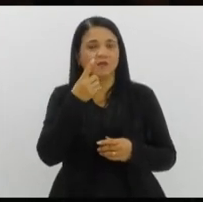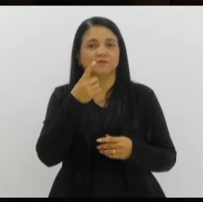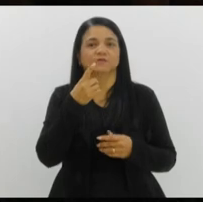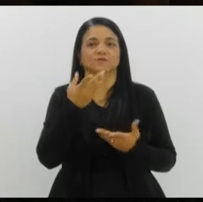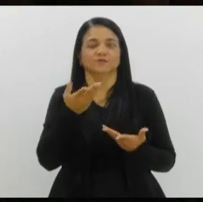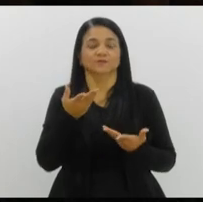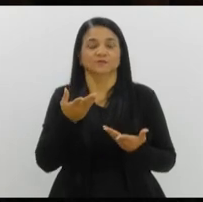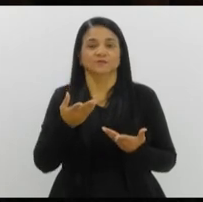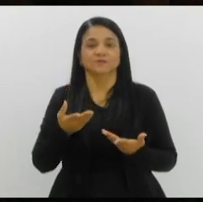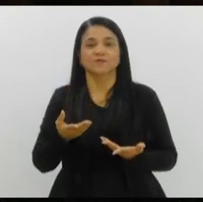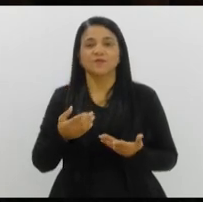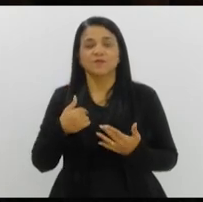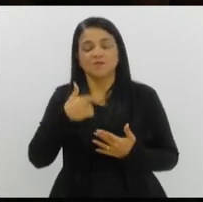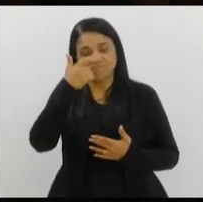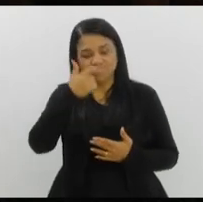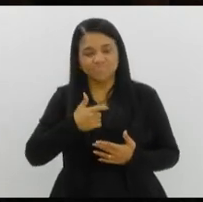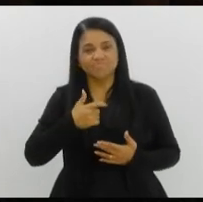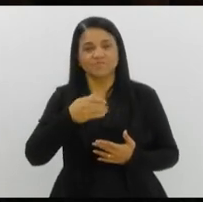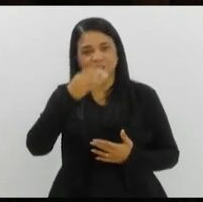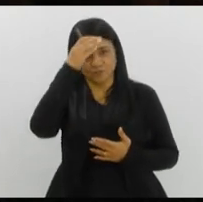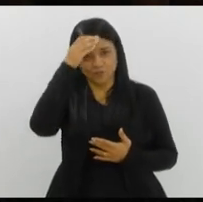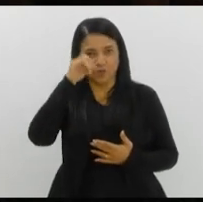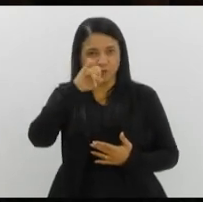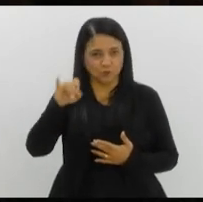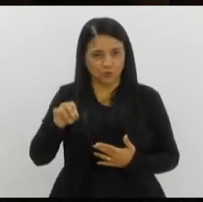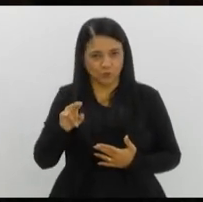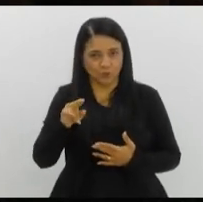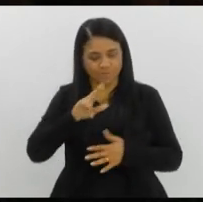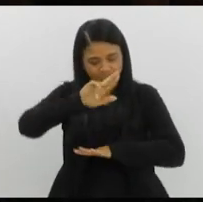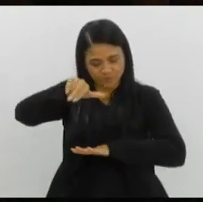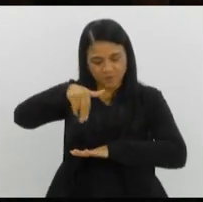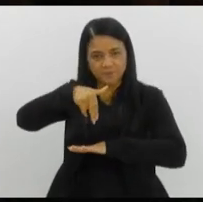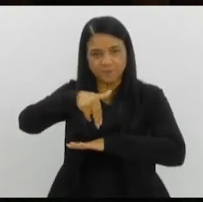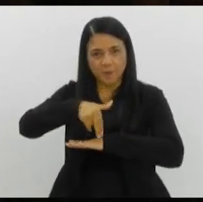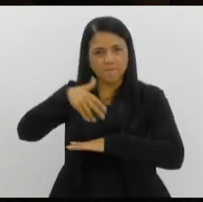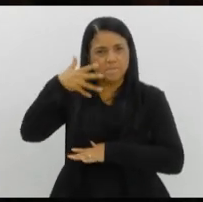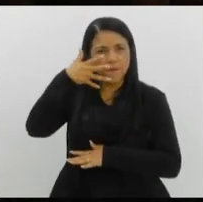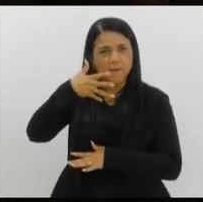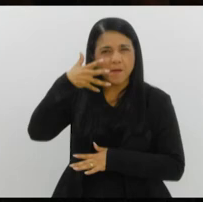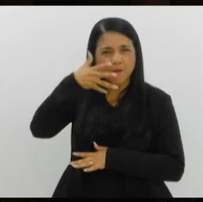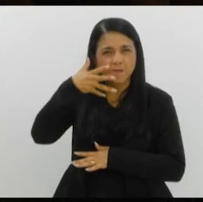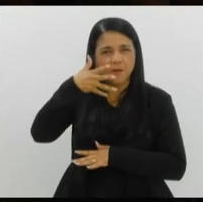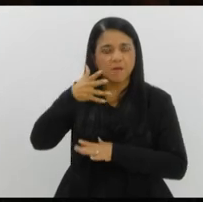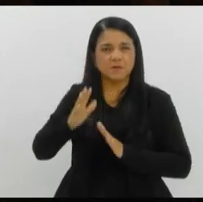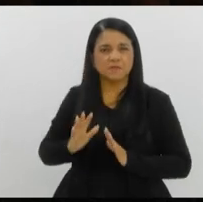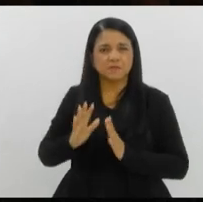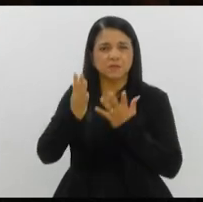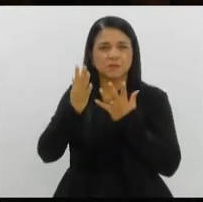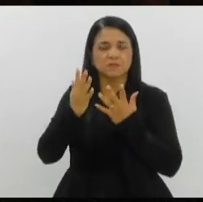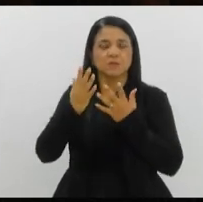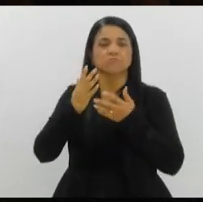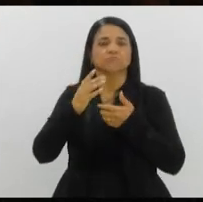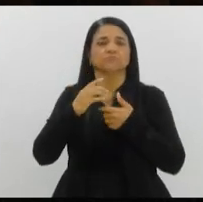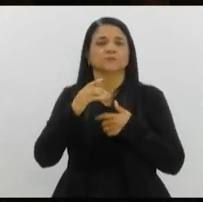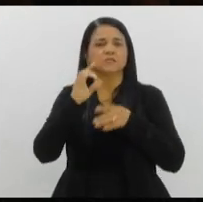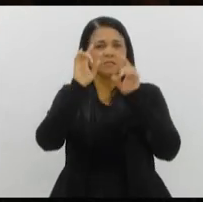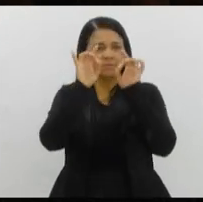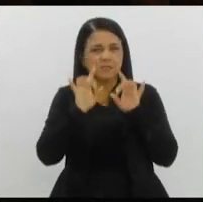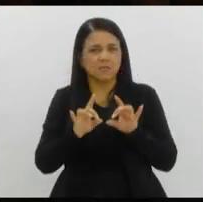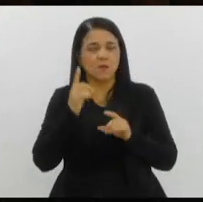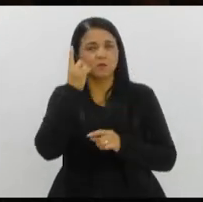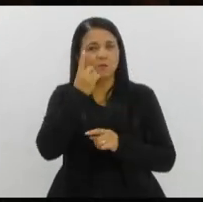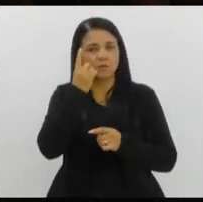faço, Tiaju, uso da palavra nesse plenário para dar uma saudação especial aos deputados